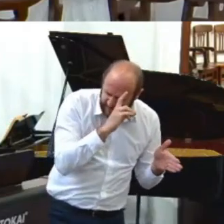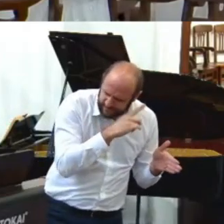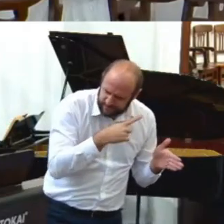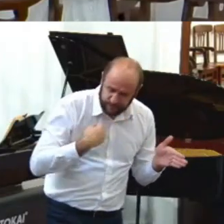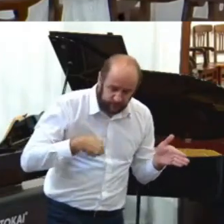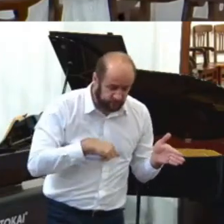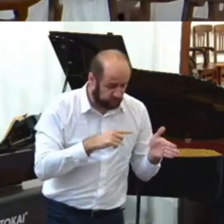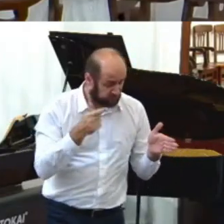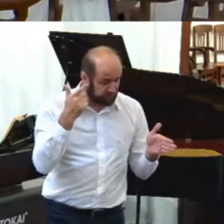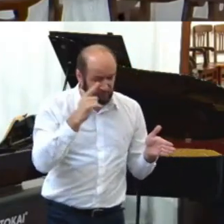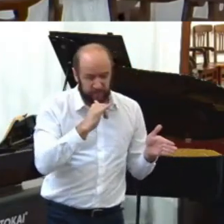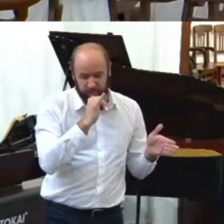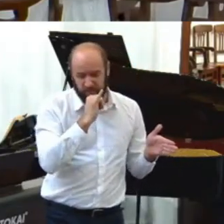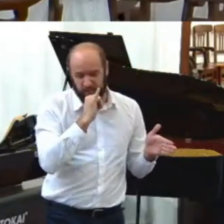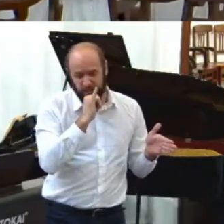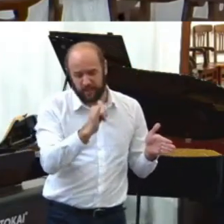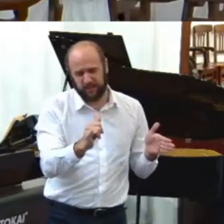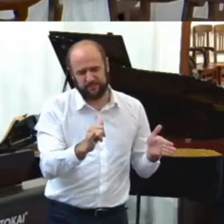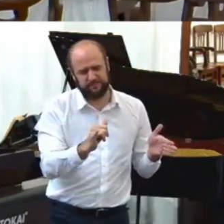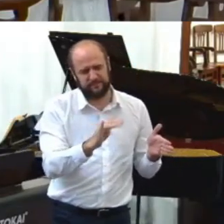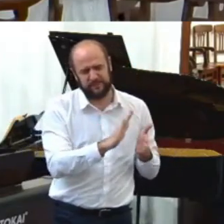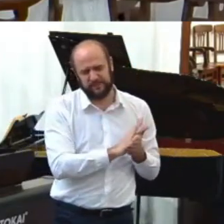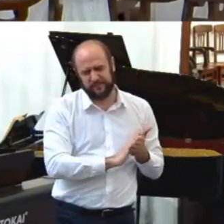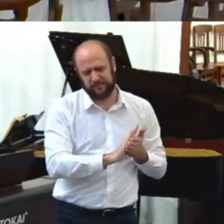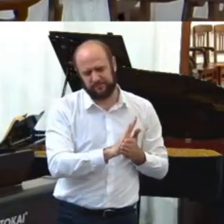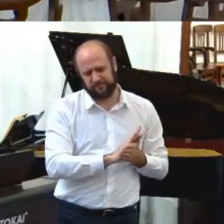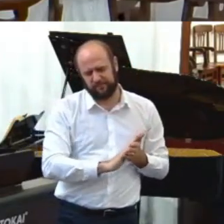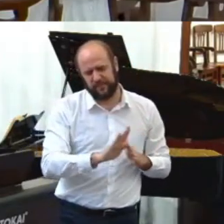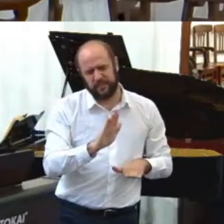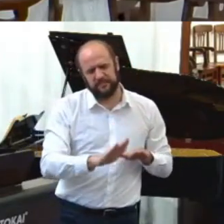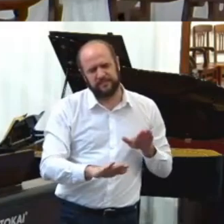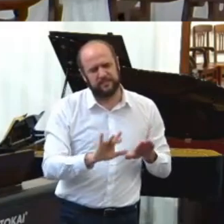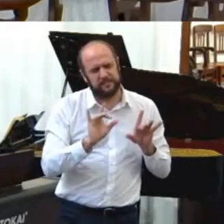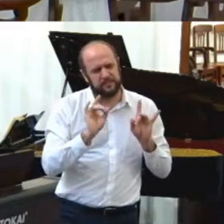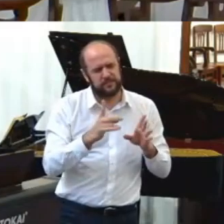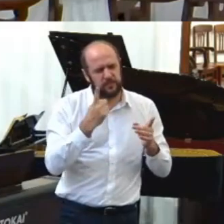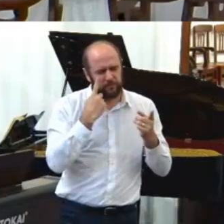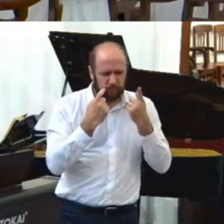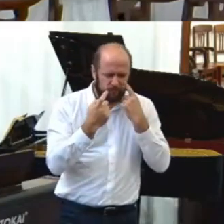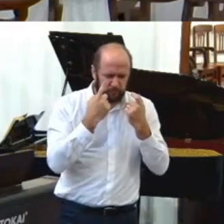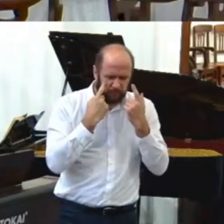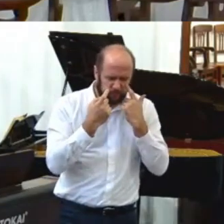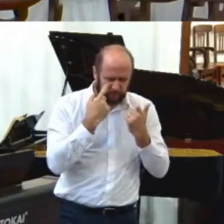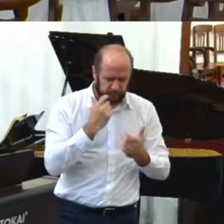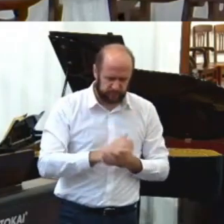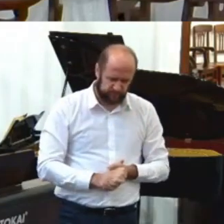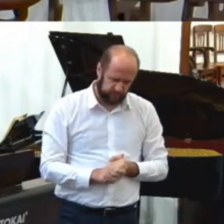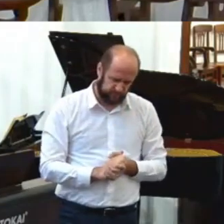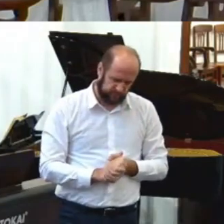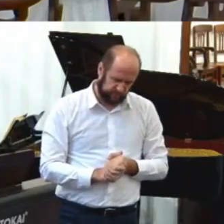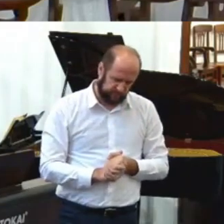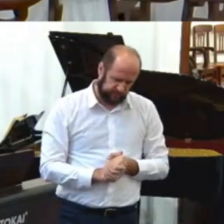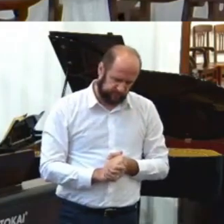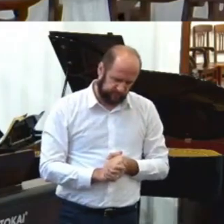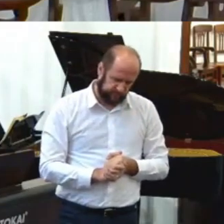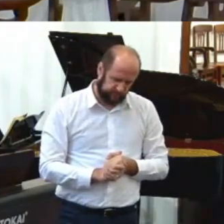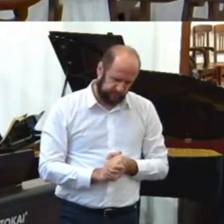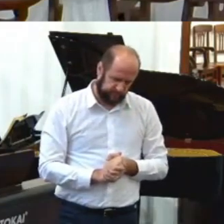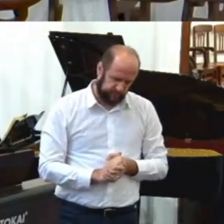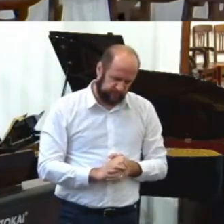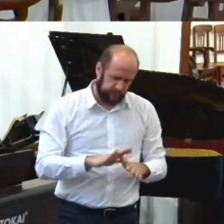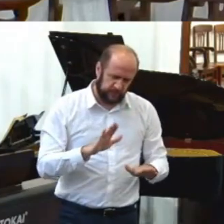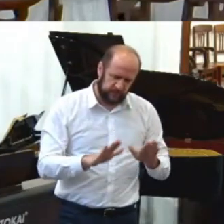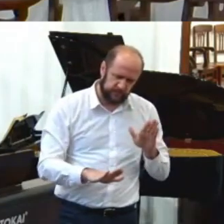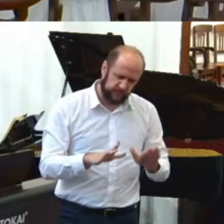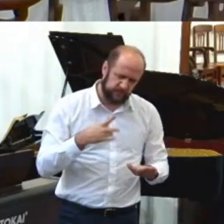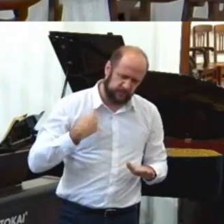não conseguimos nem falar. Às vezes só choramos mesmo. Às vezes